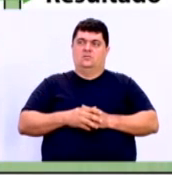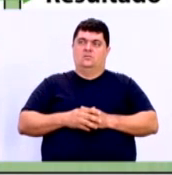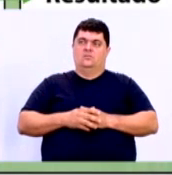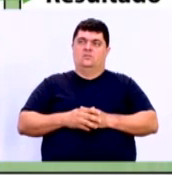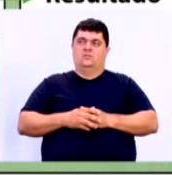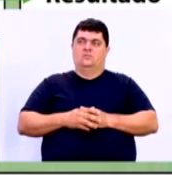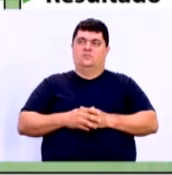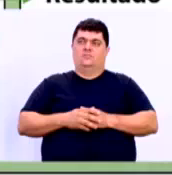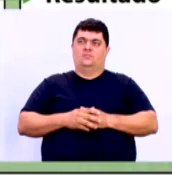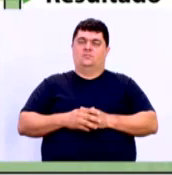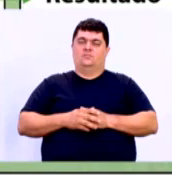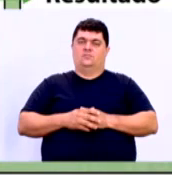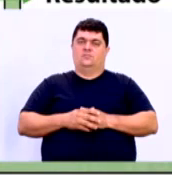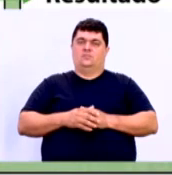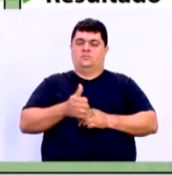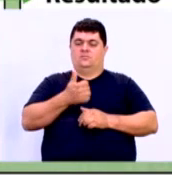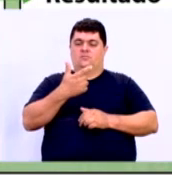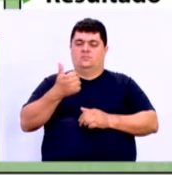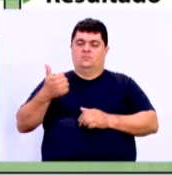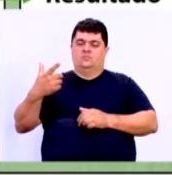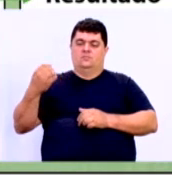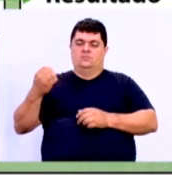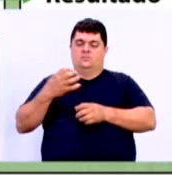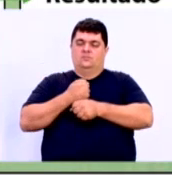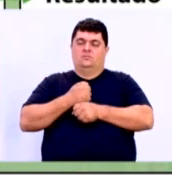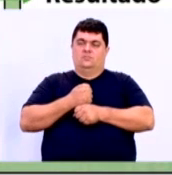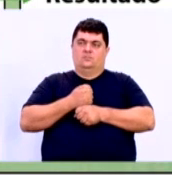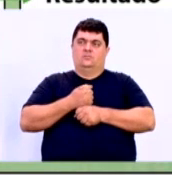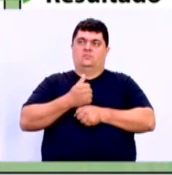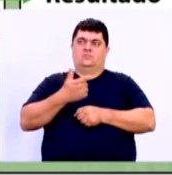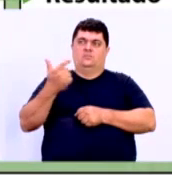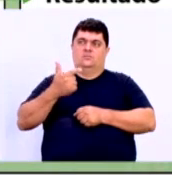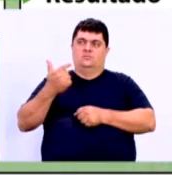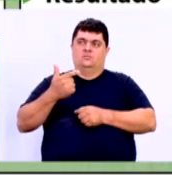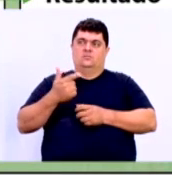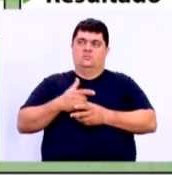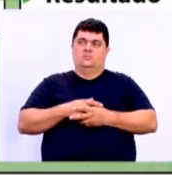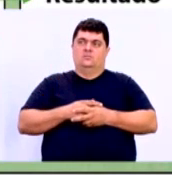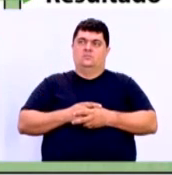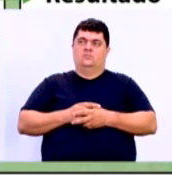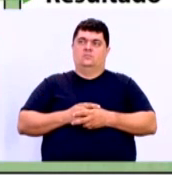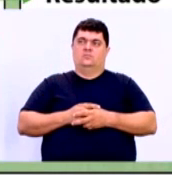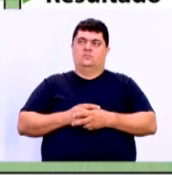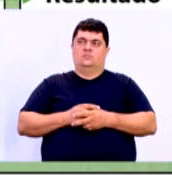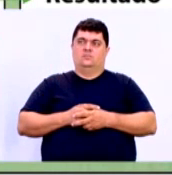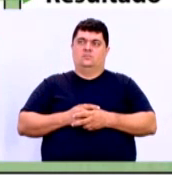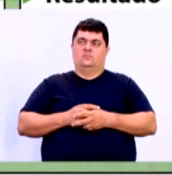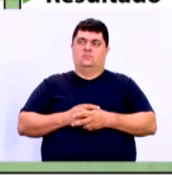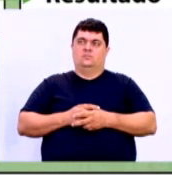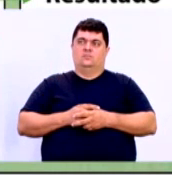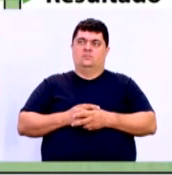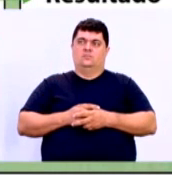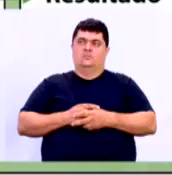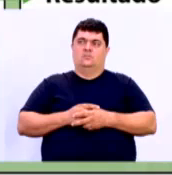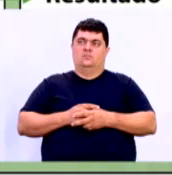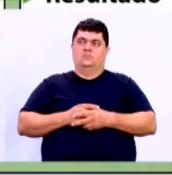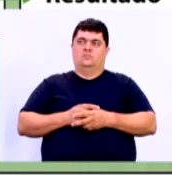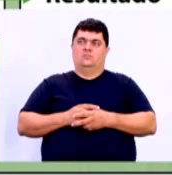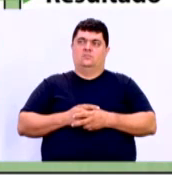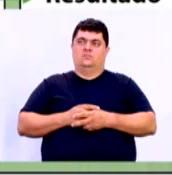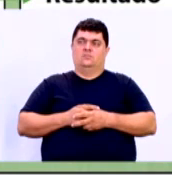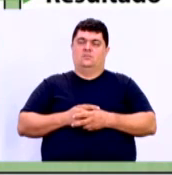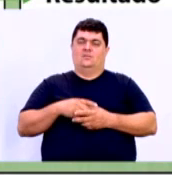13. 12 mais 10? 22. Opa! Exato. Eu errei